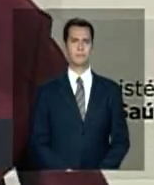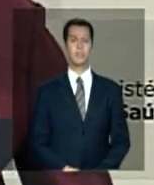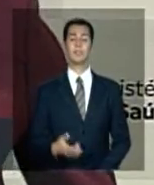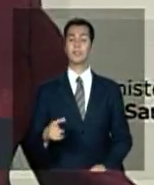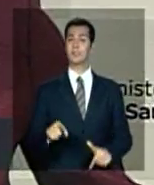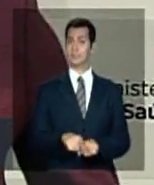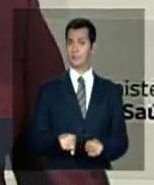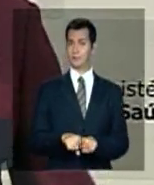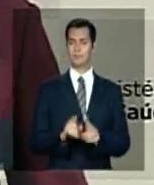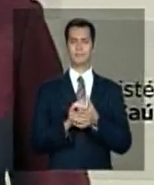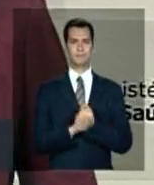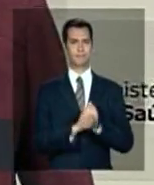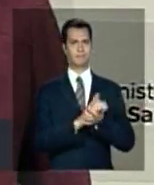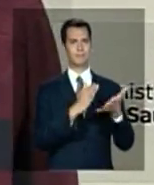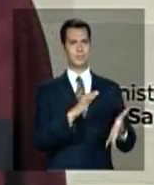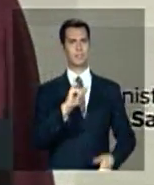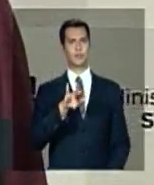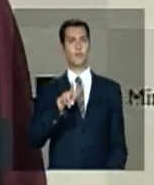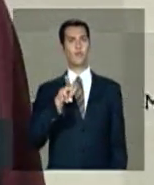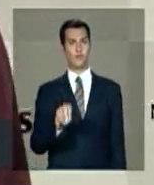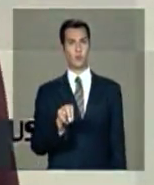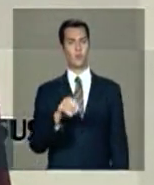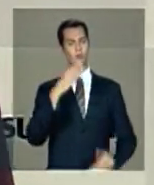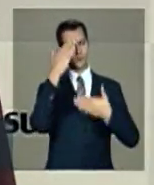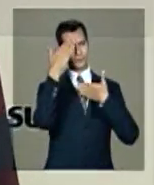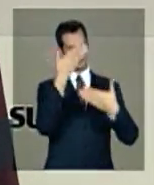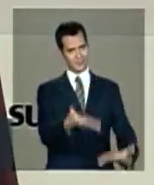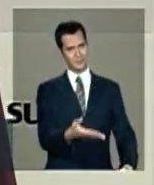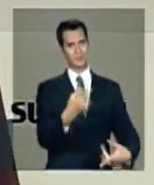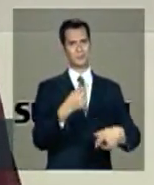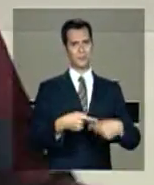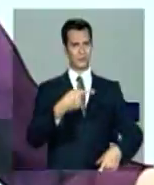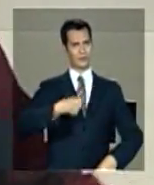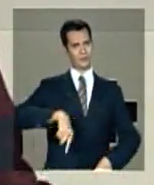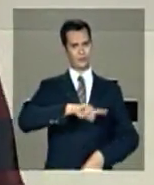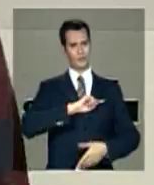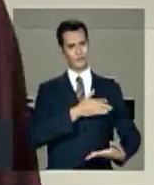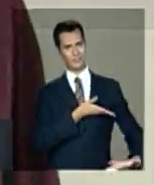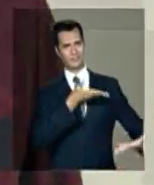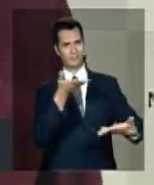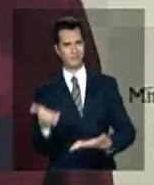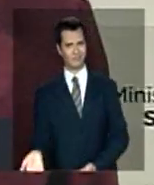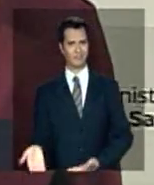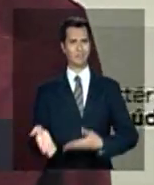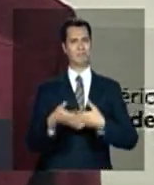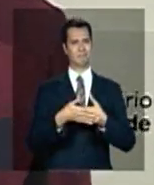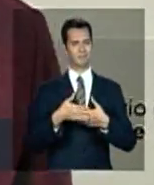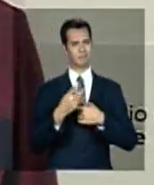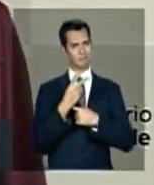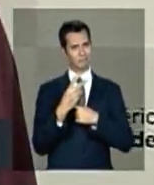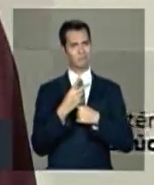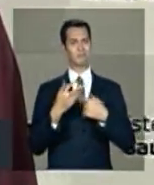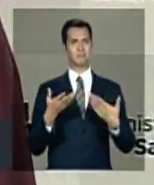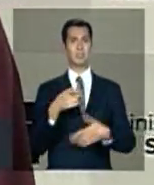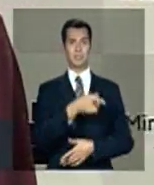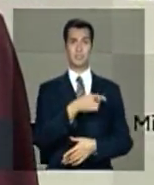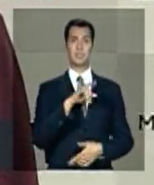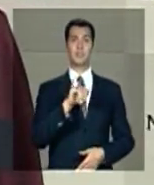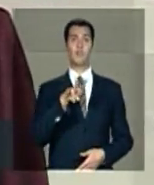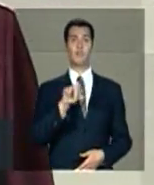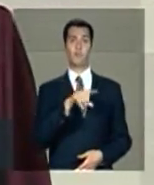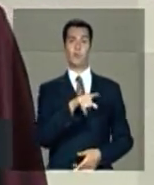cumprimentar também o Ivo e agradecer a recepção ao vivo que a diretora o